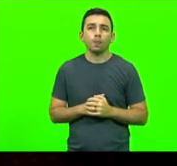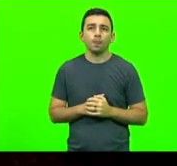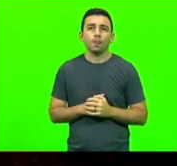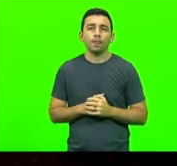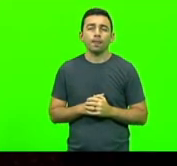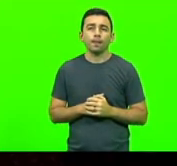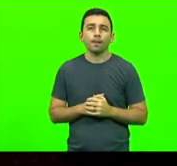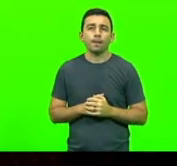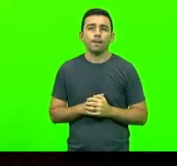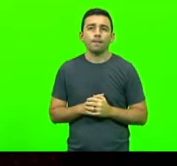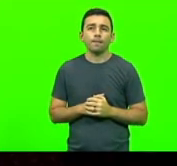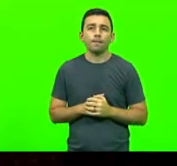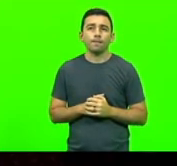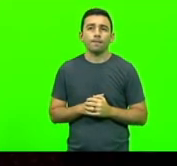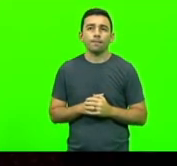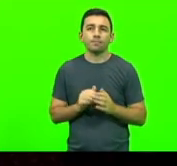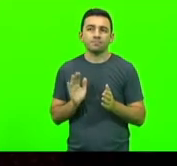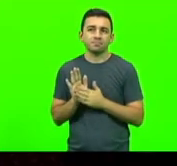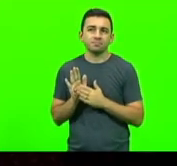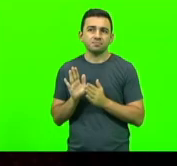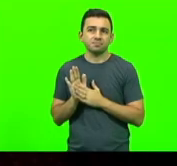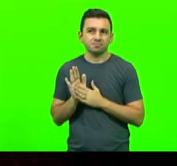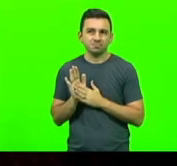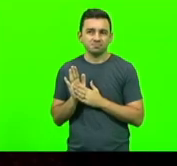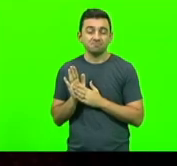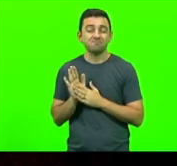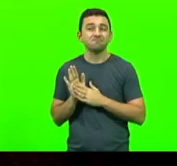Matéria desse quilate